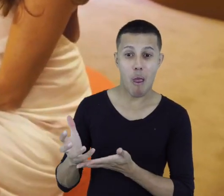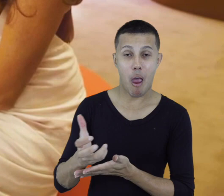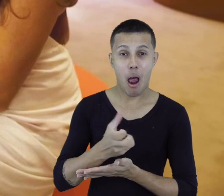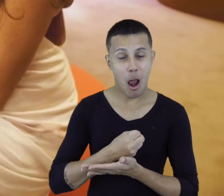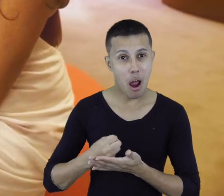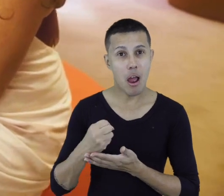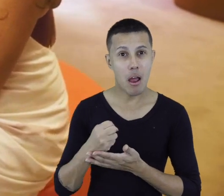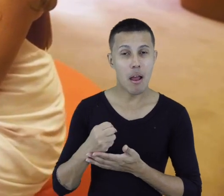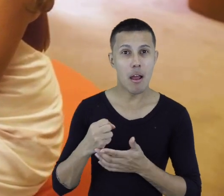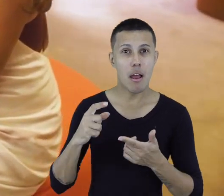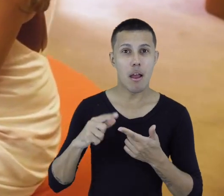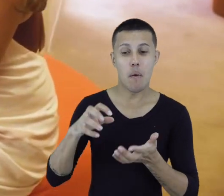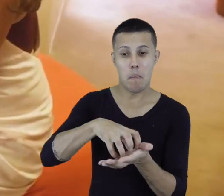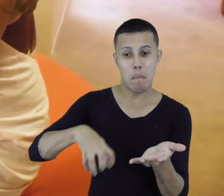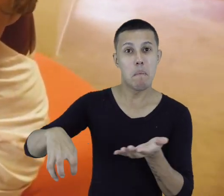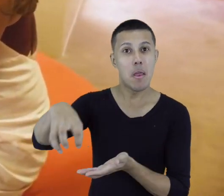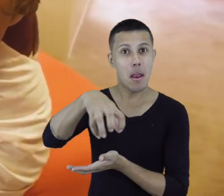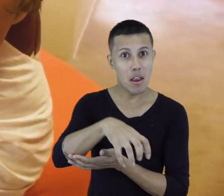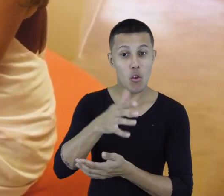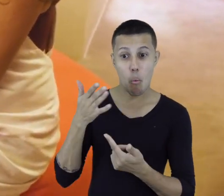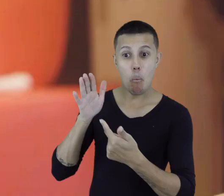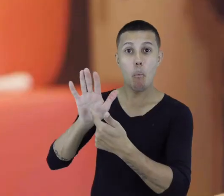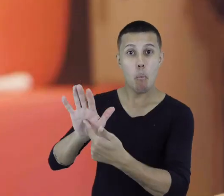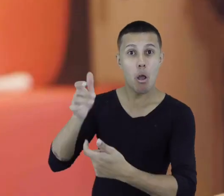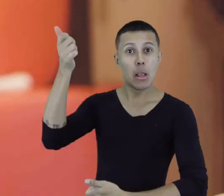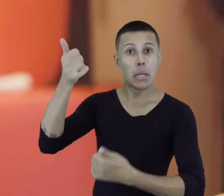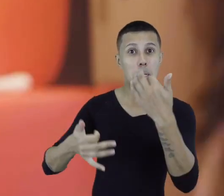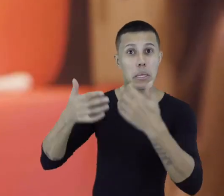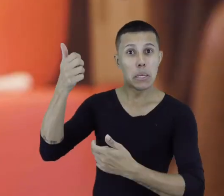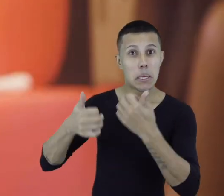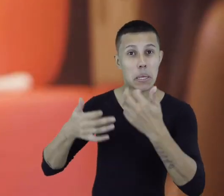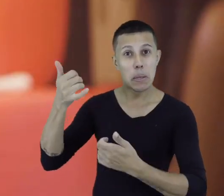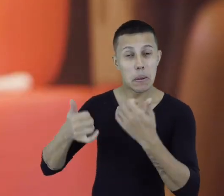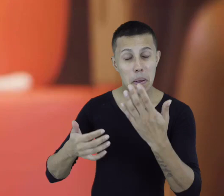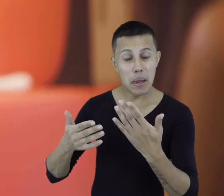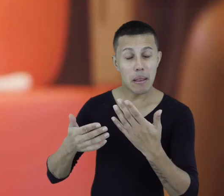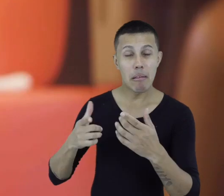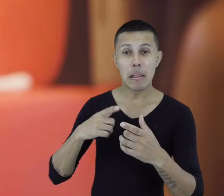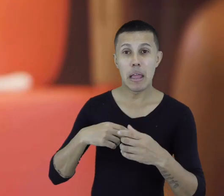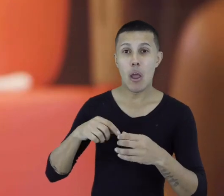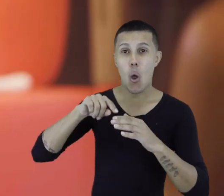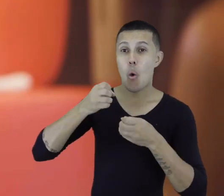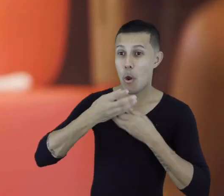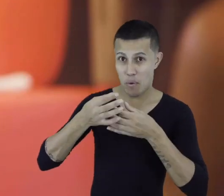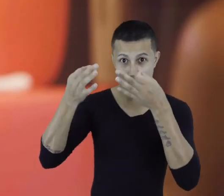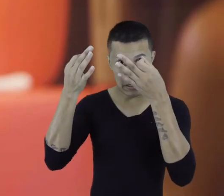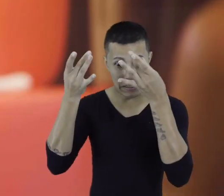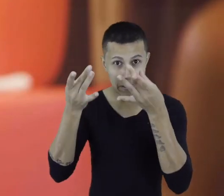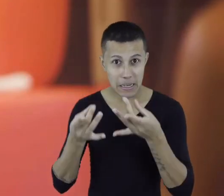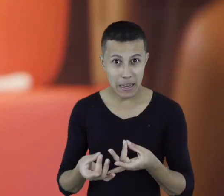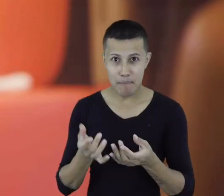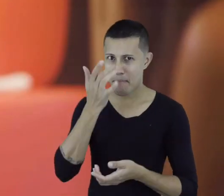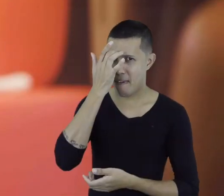gente tem tamanho de mercado, que a gente mostra todo esse playbook muito bem embasadas, aí o jogo